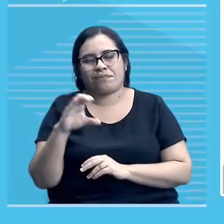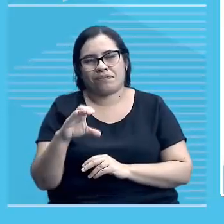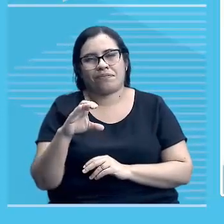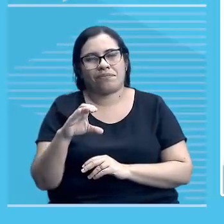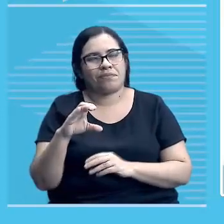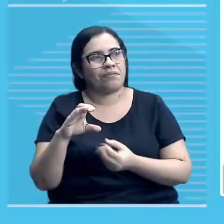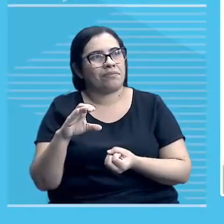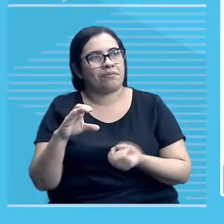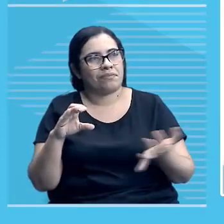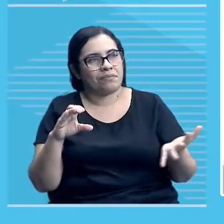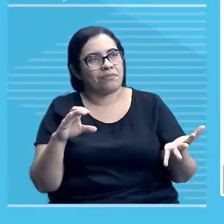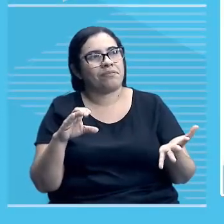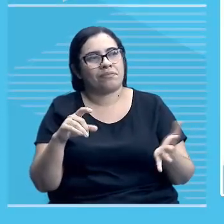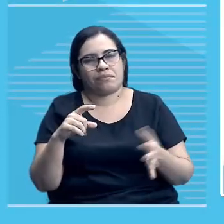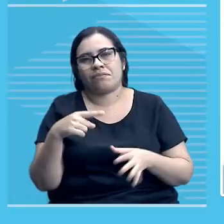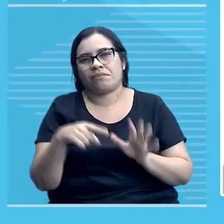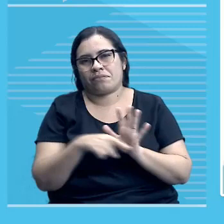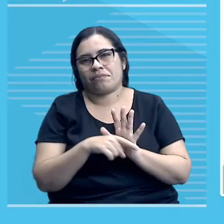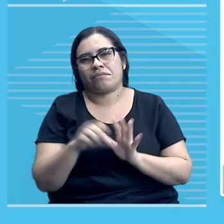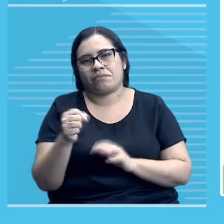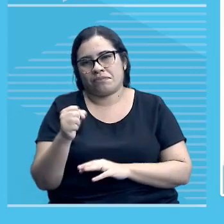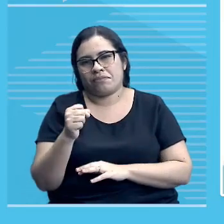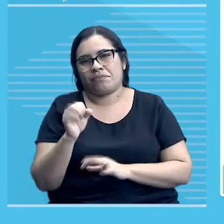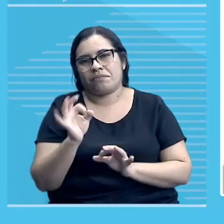ele é menos 8.